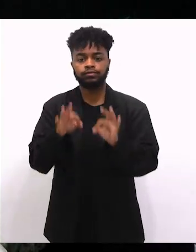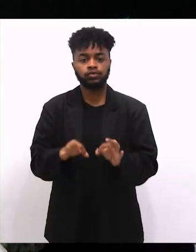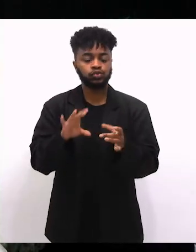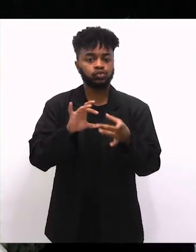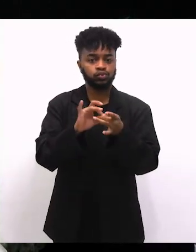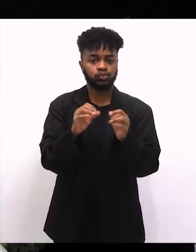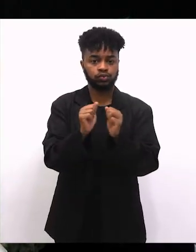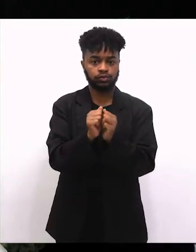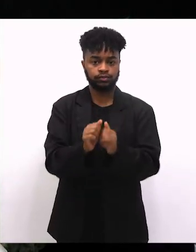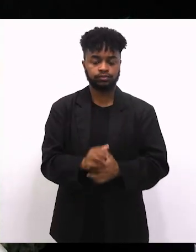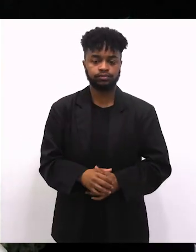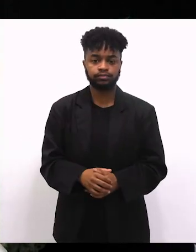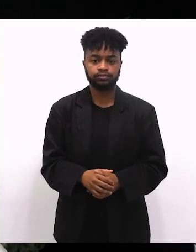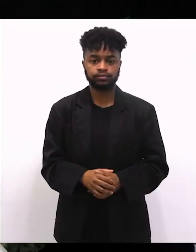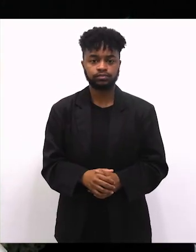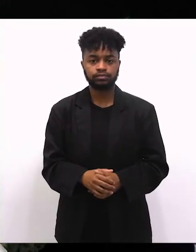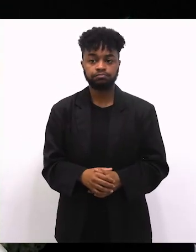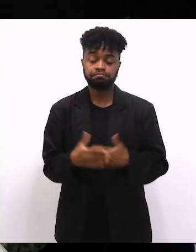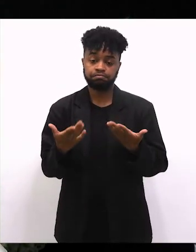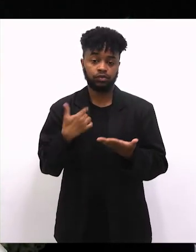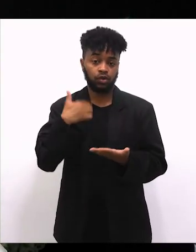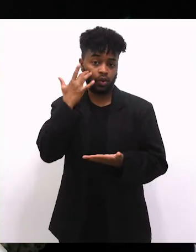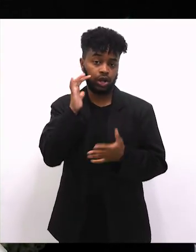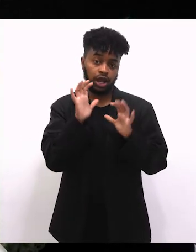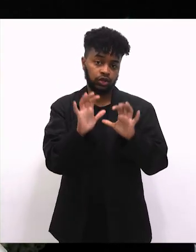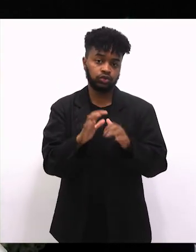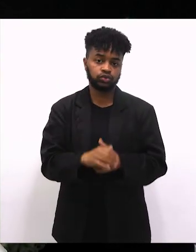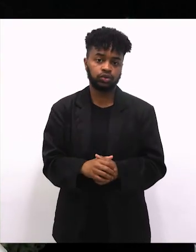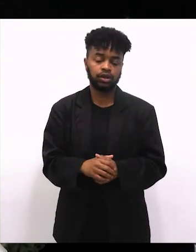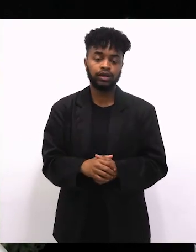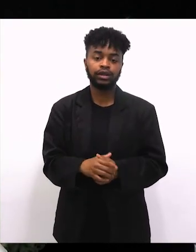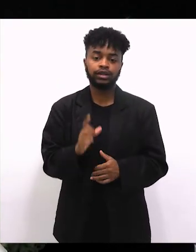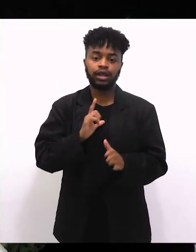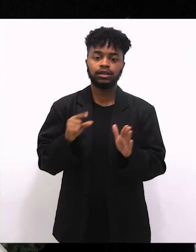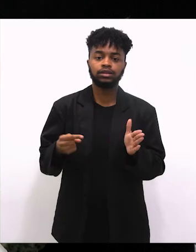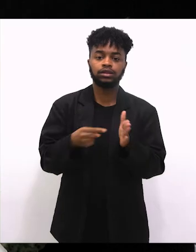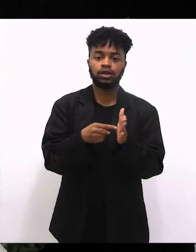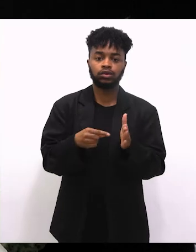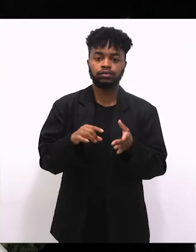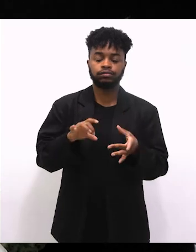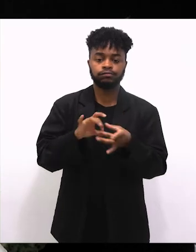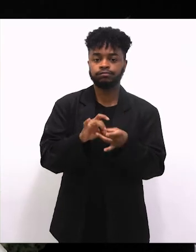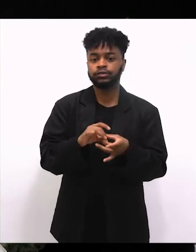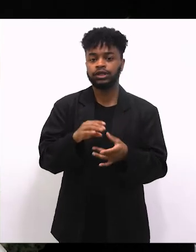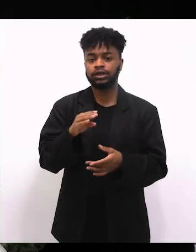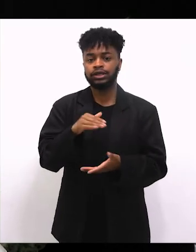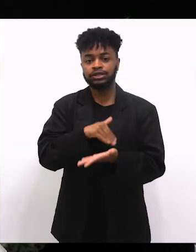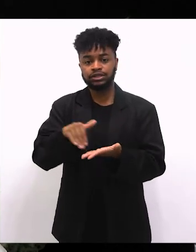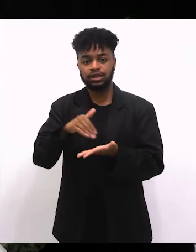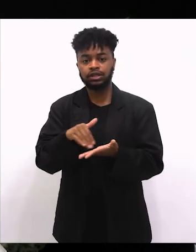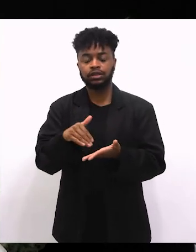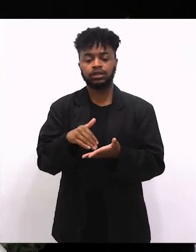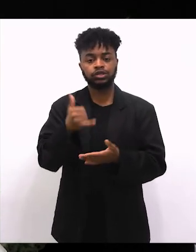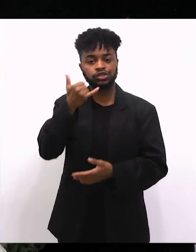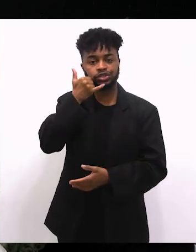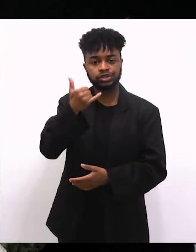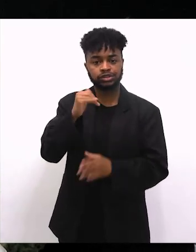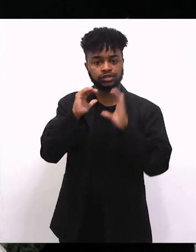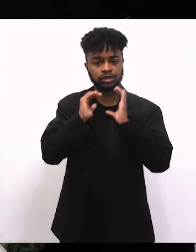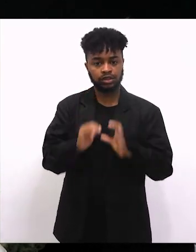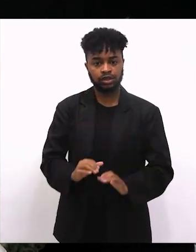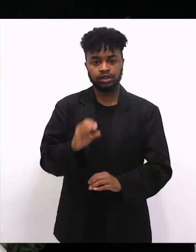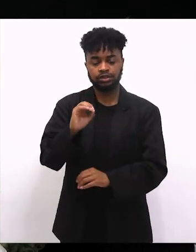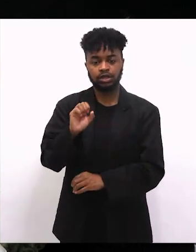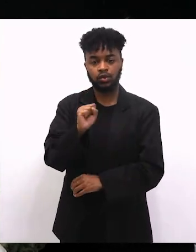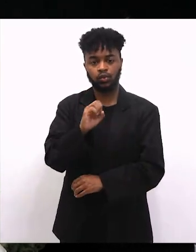forma conjunta. Eu acho que é isso. A gente tem hoje como canal de denúncia na Secretaria o Disque Cidadania,